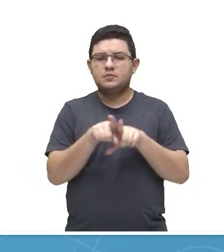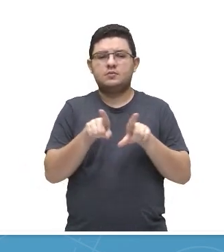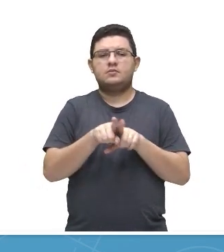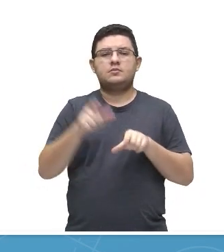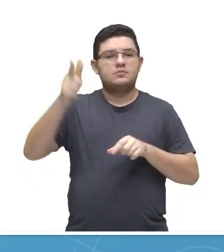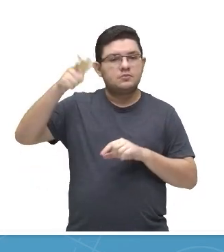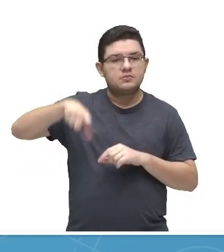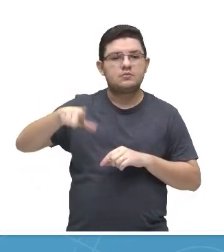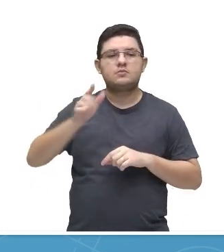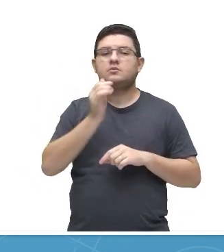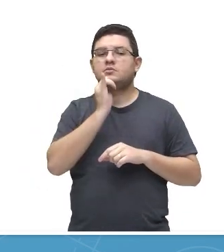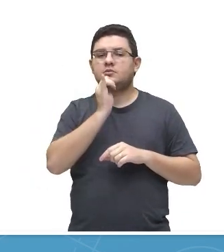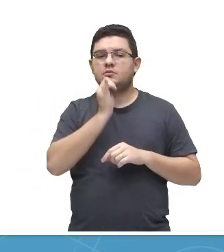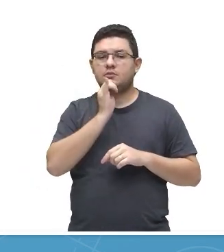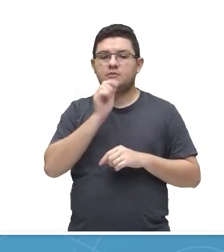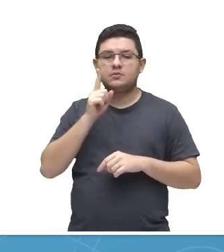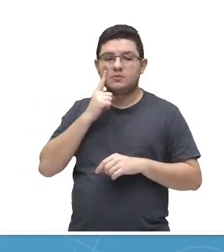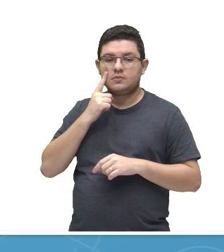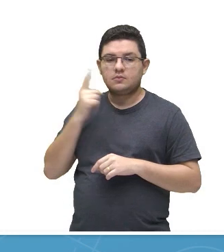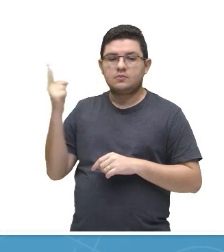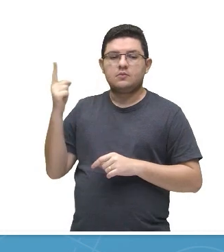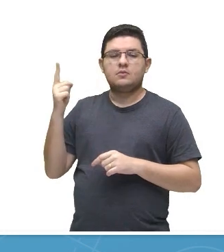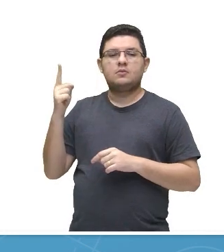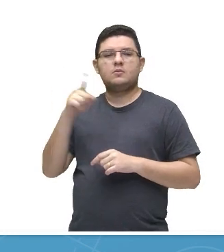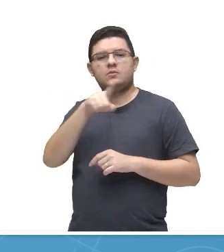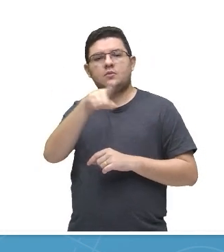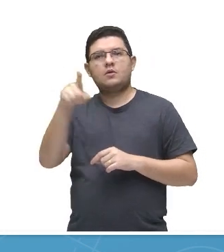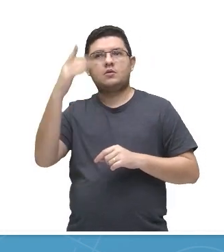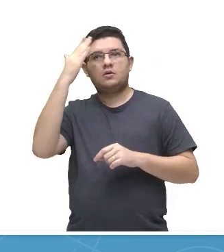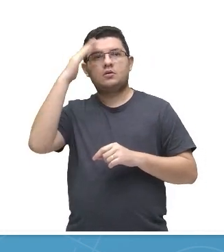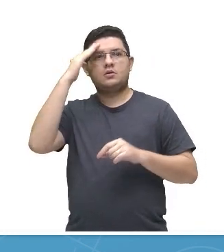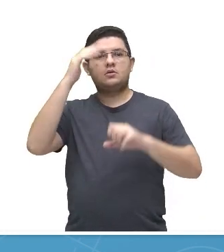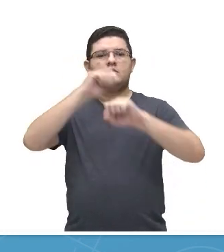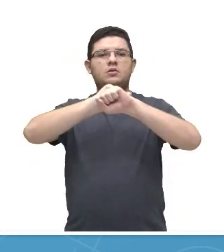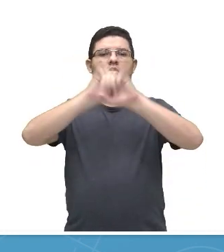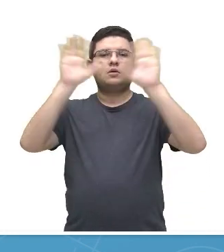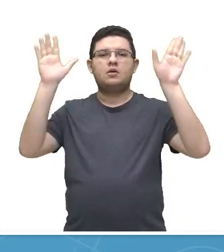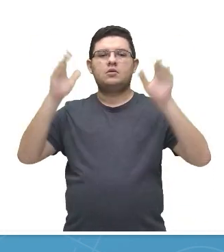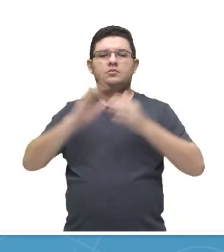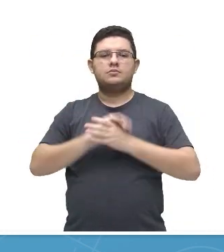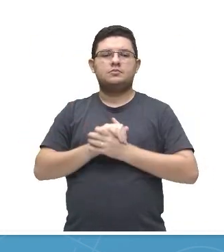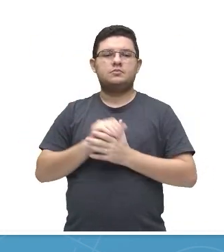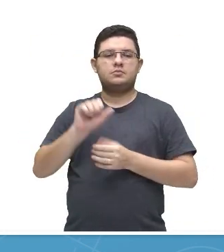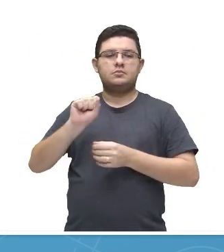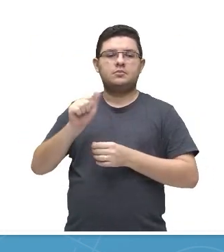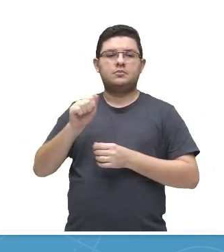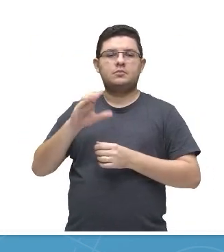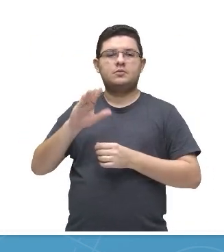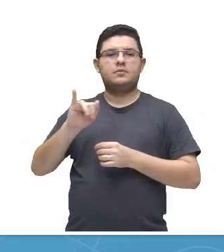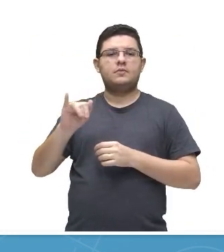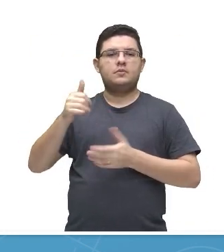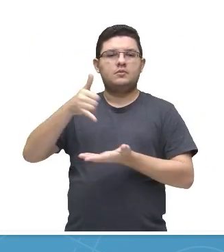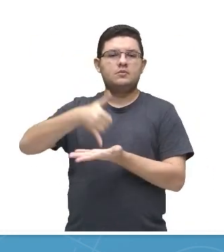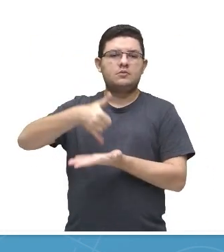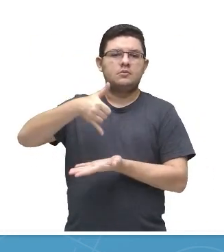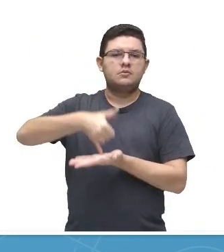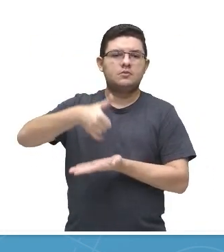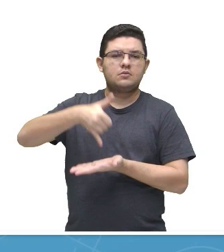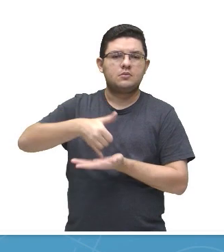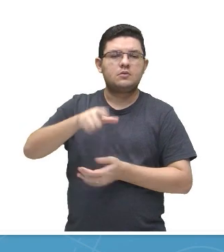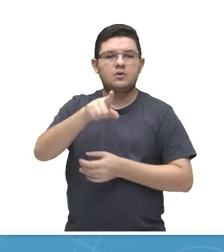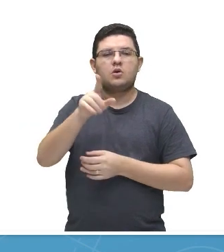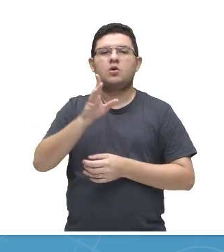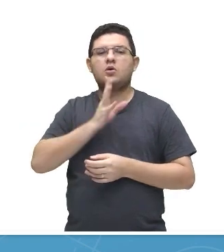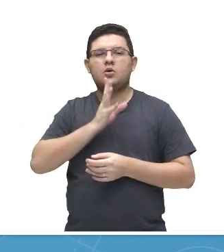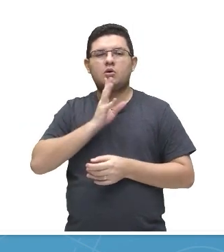Outros exemplos, vamos lá para você ir desenvolvendo e assimilando melhor. Saci, né, você conhece, né, a lenda